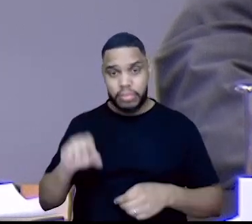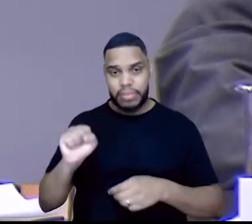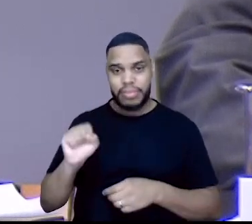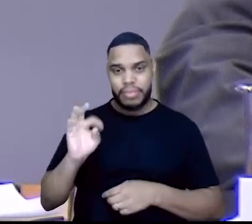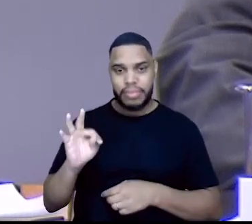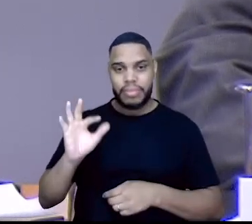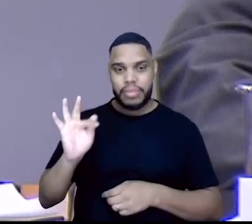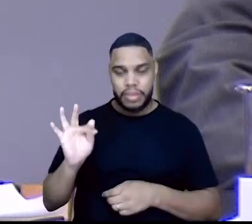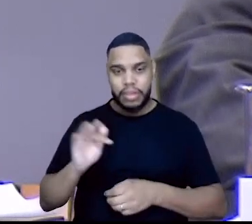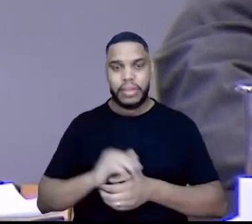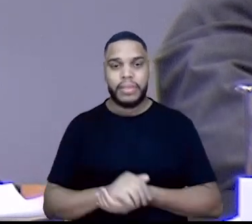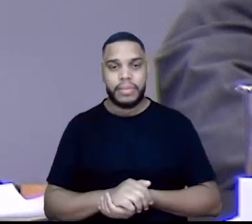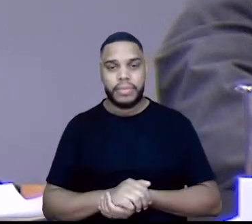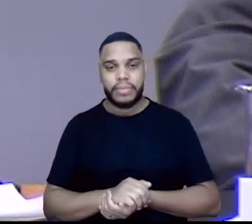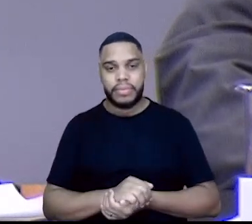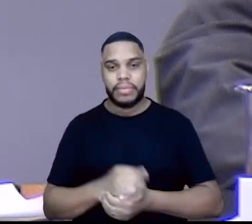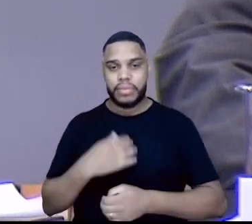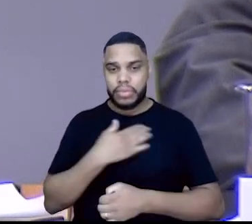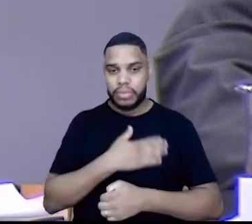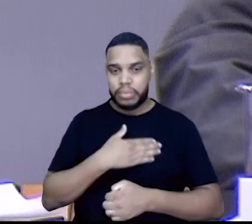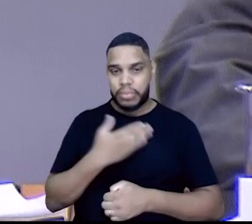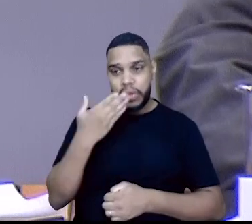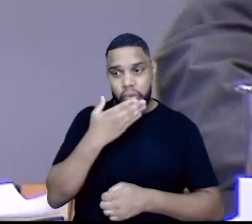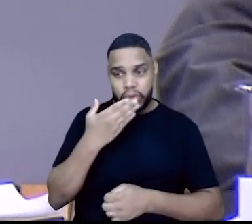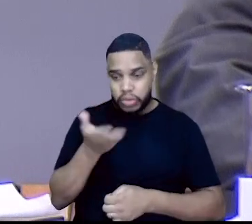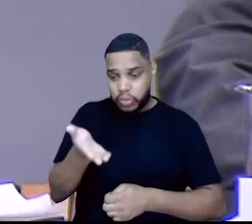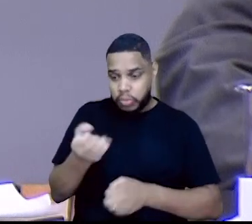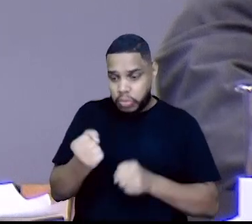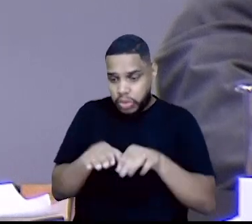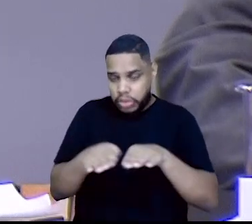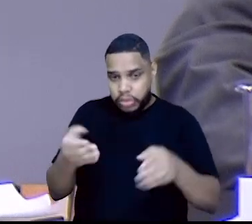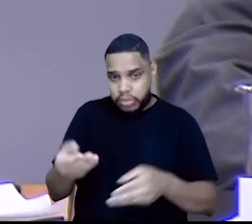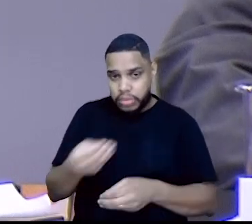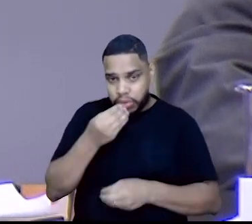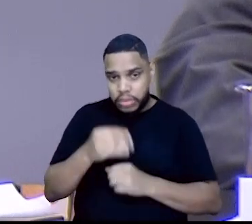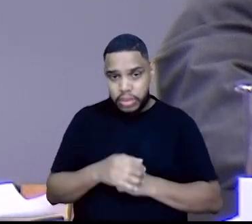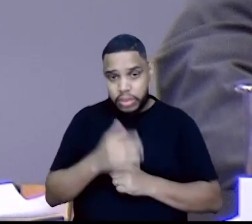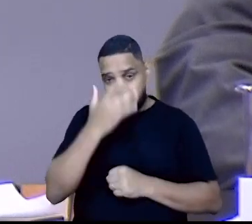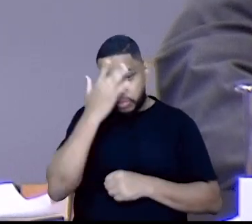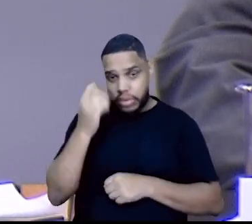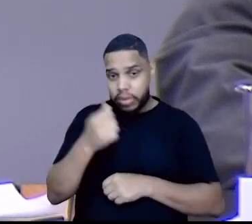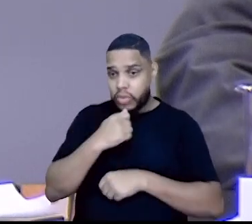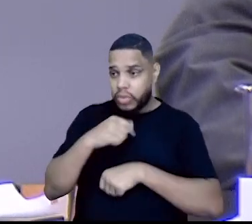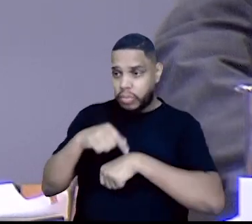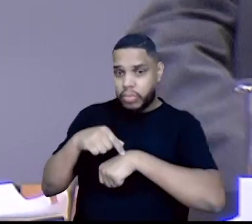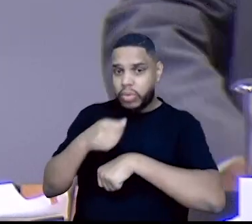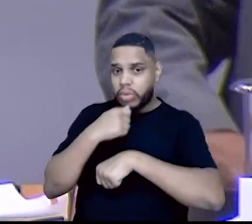Federal. Ela gostaria de um docinho. Ao que a atendente disse: ainda não está na hora.